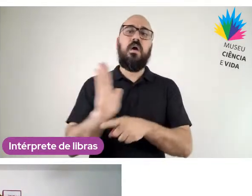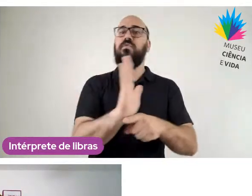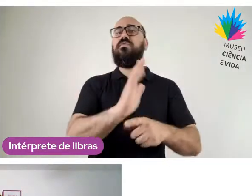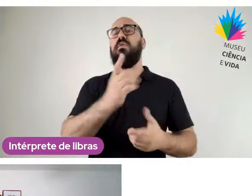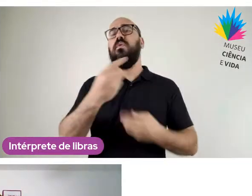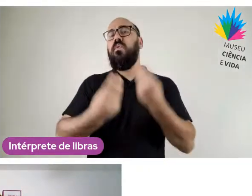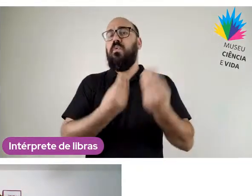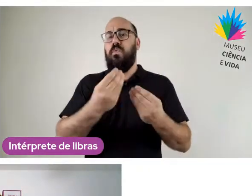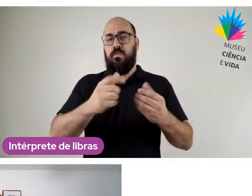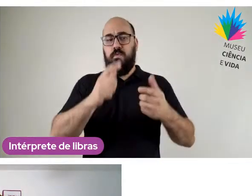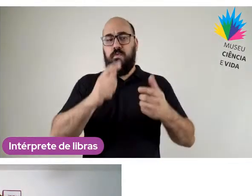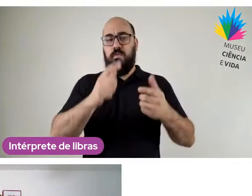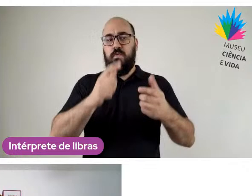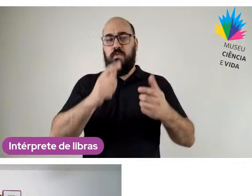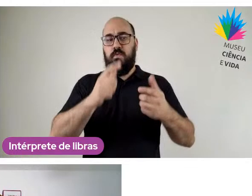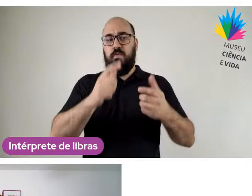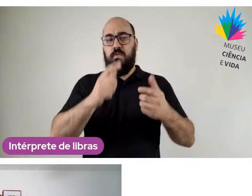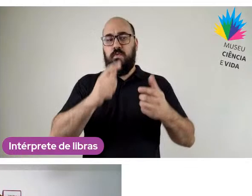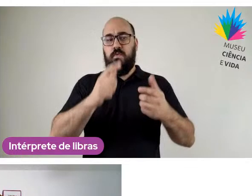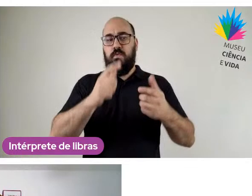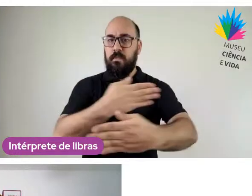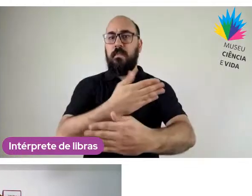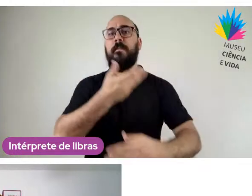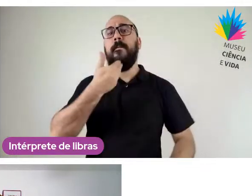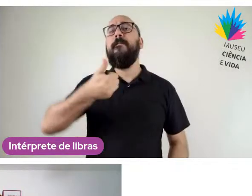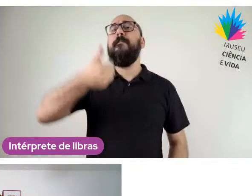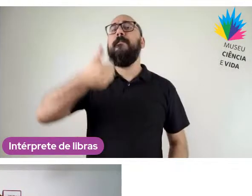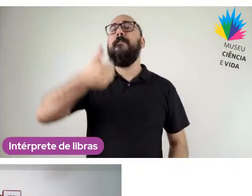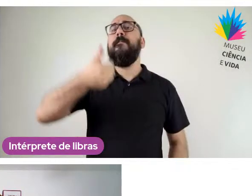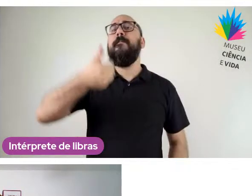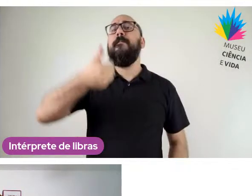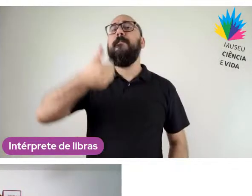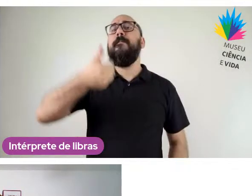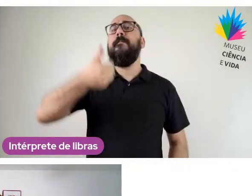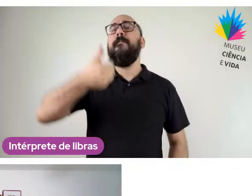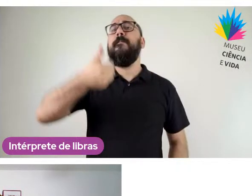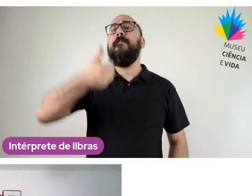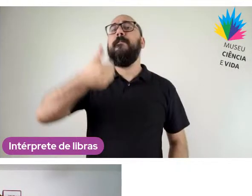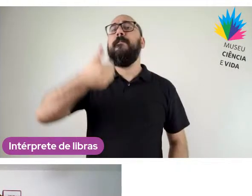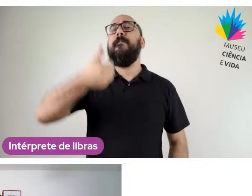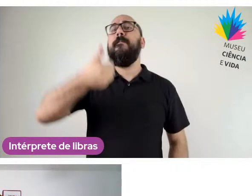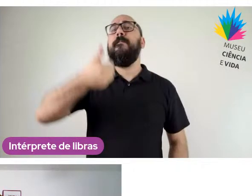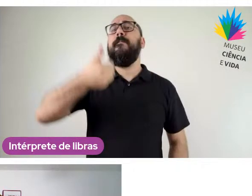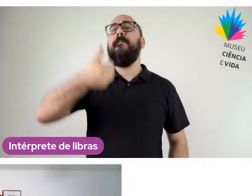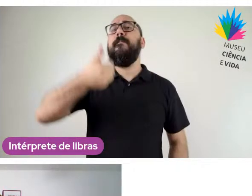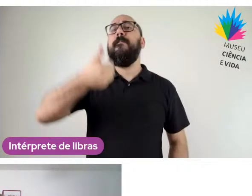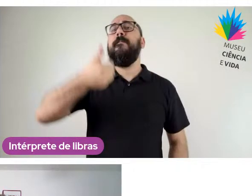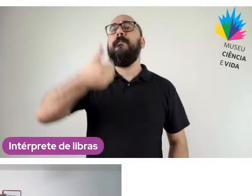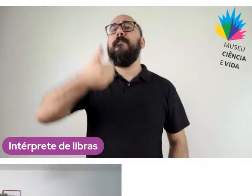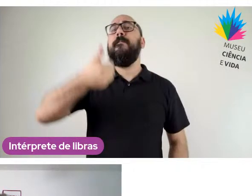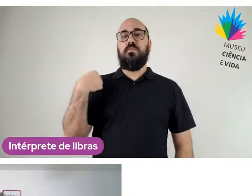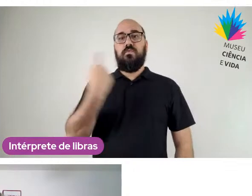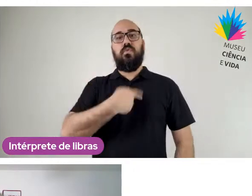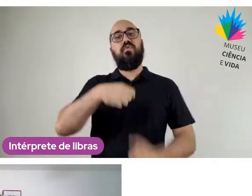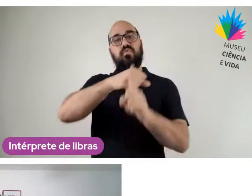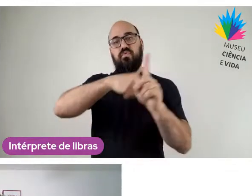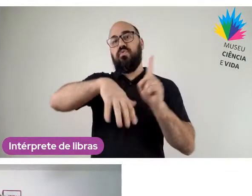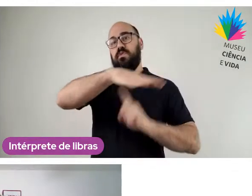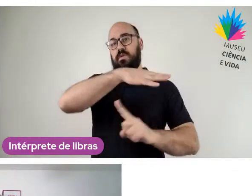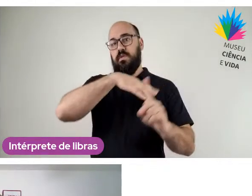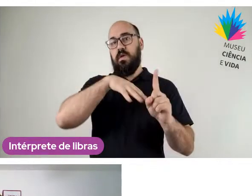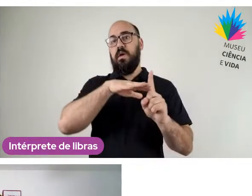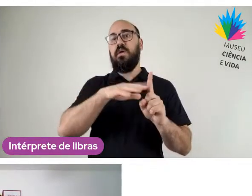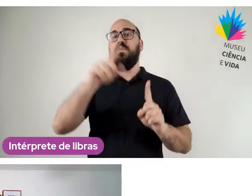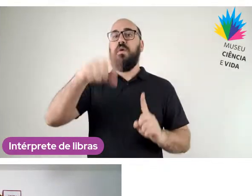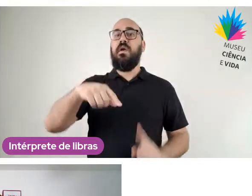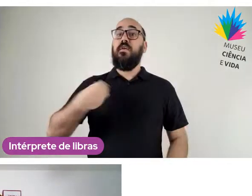começa hoje, né, nós vamos abordar um pouco esses dois temas tão importantes para a sociedade, né, que é o ODS 14, de vida